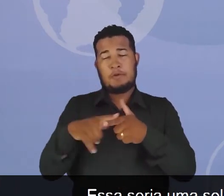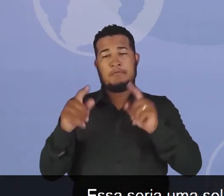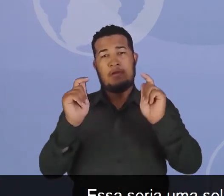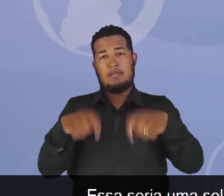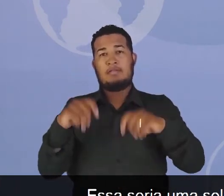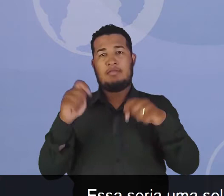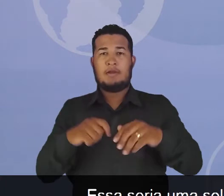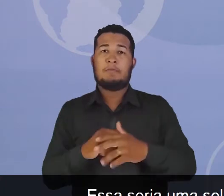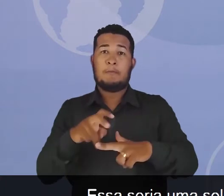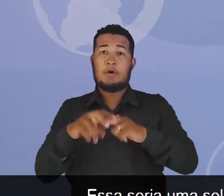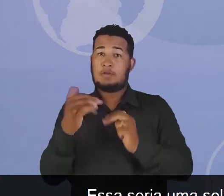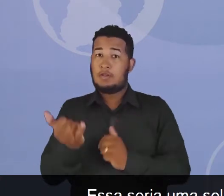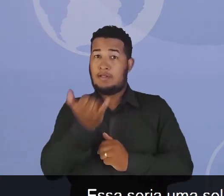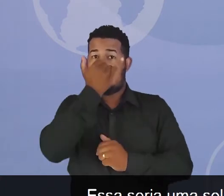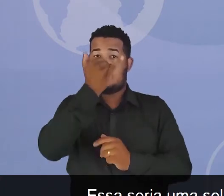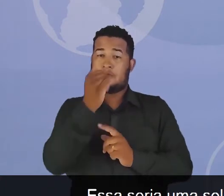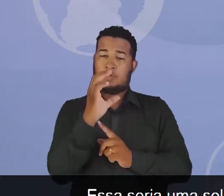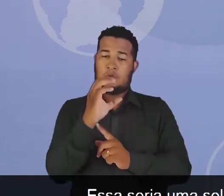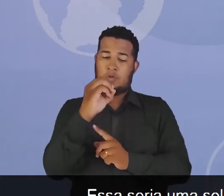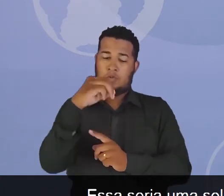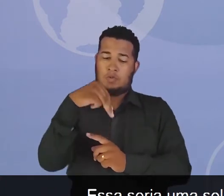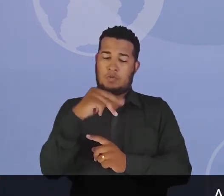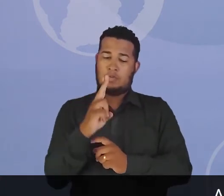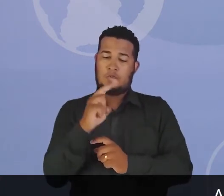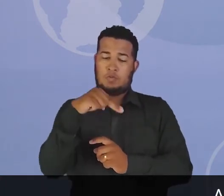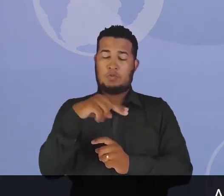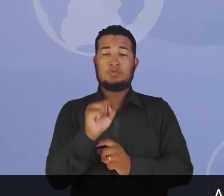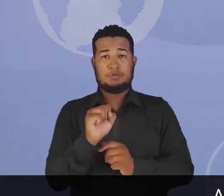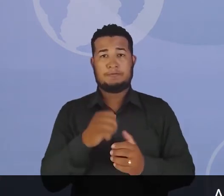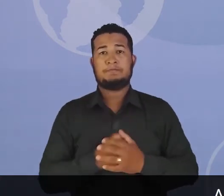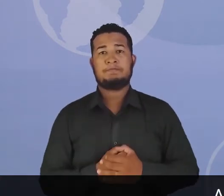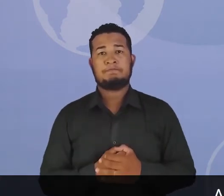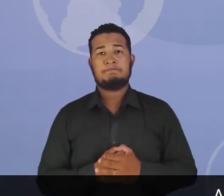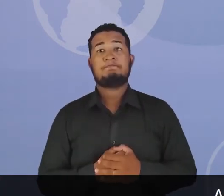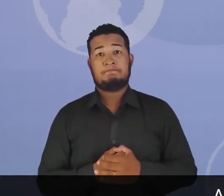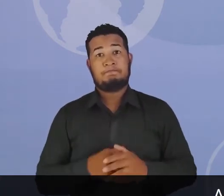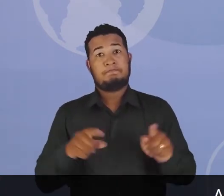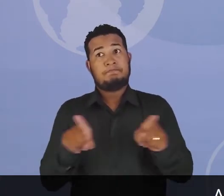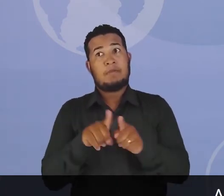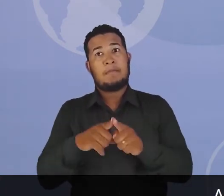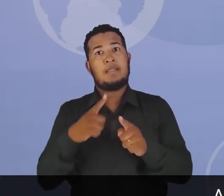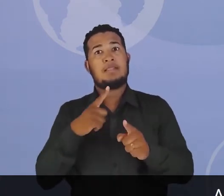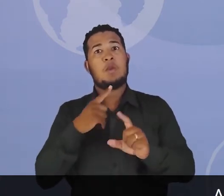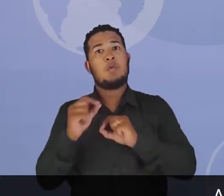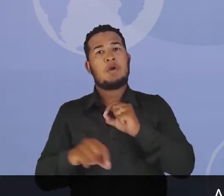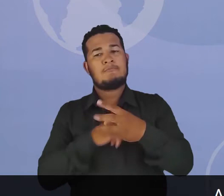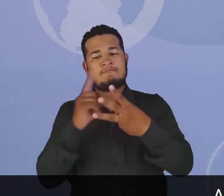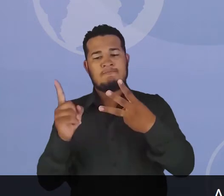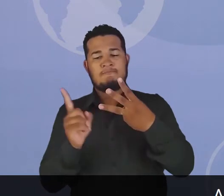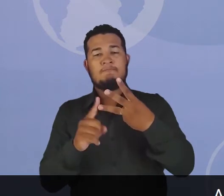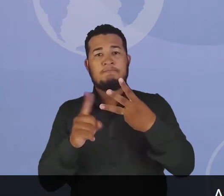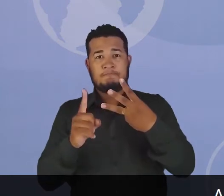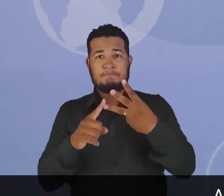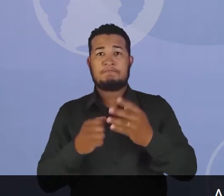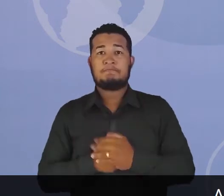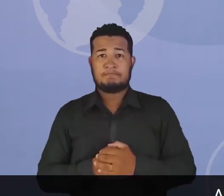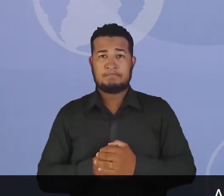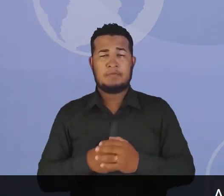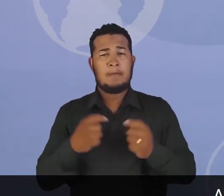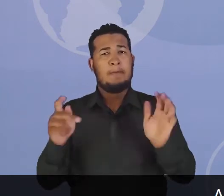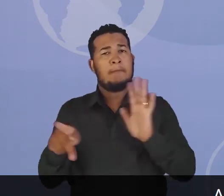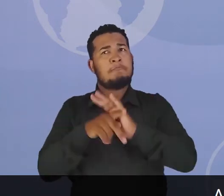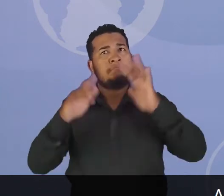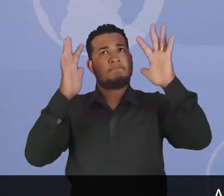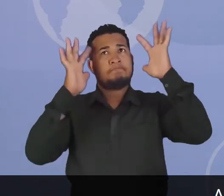da tragédia dos comuns. A gente tem uma terceira corrente para